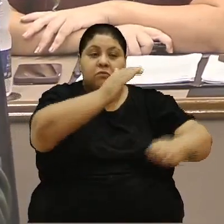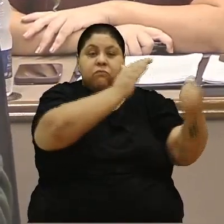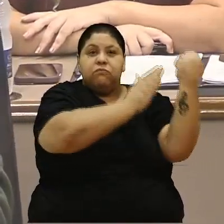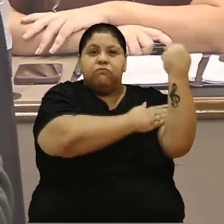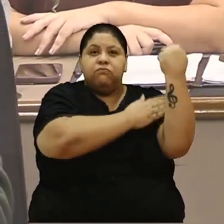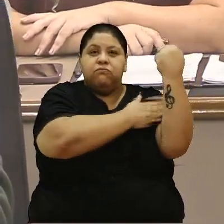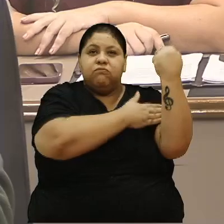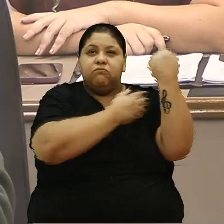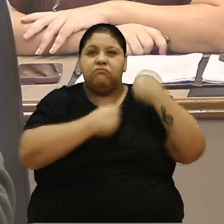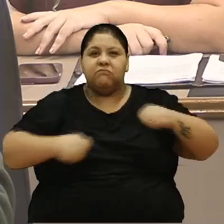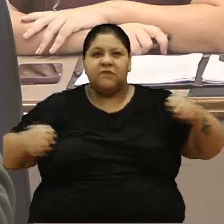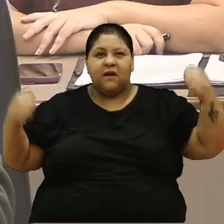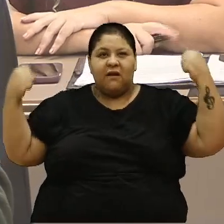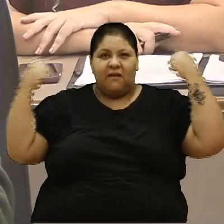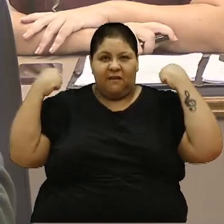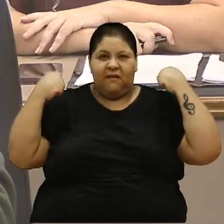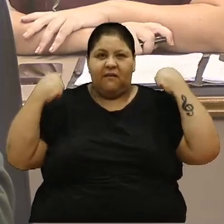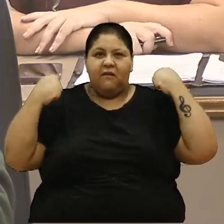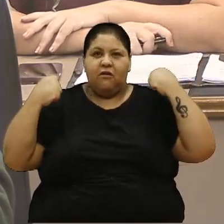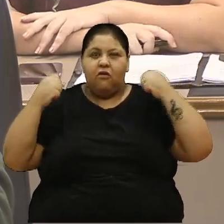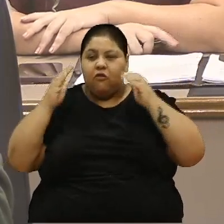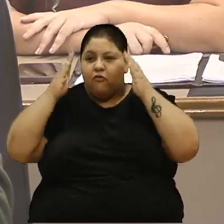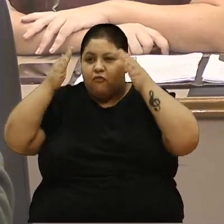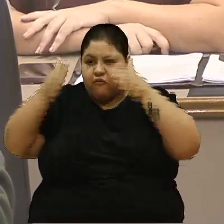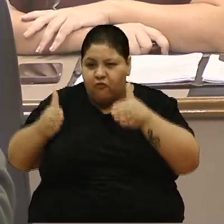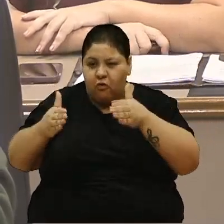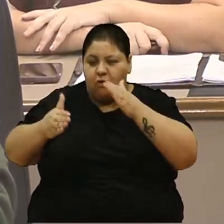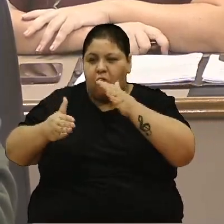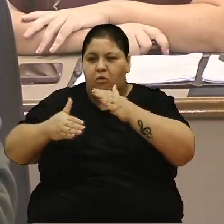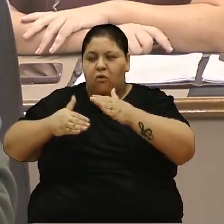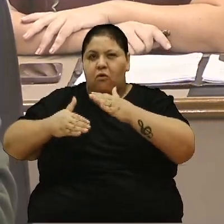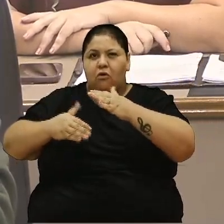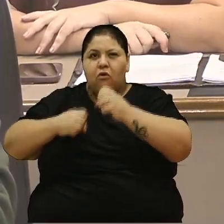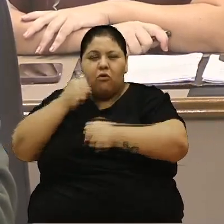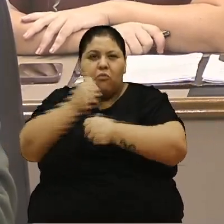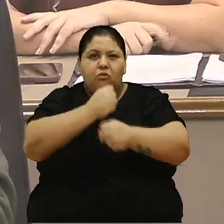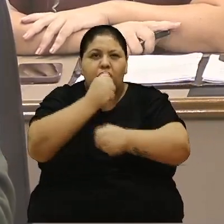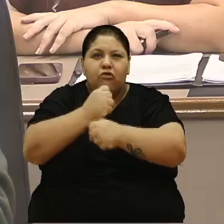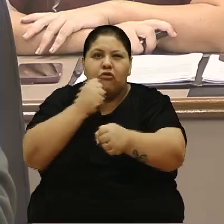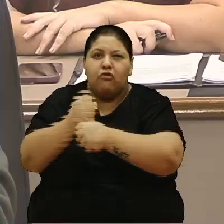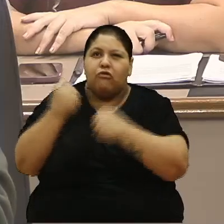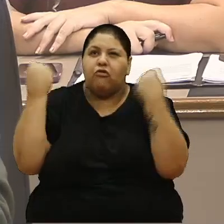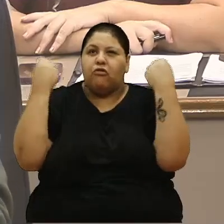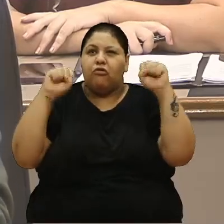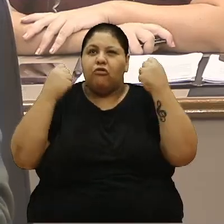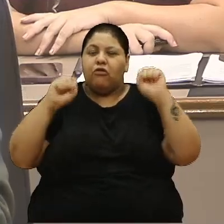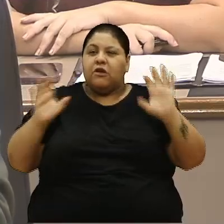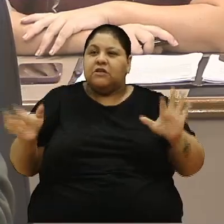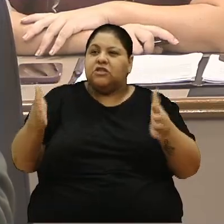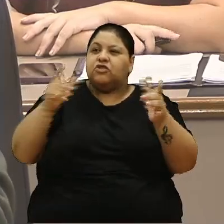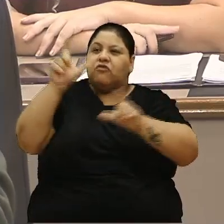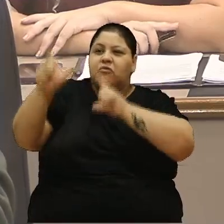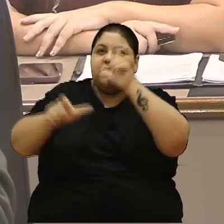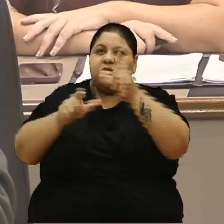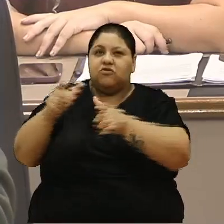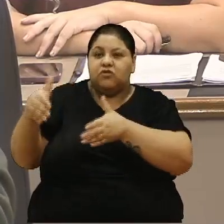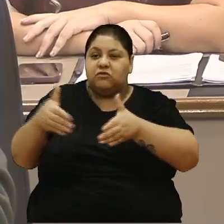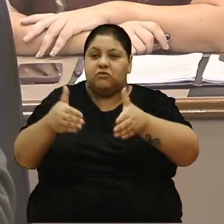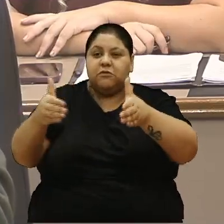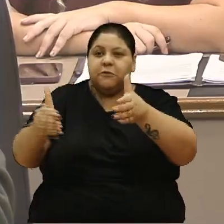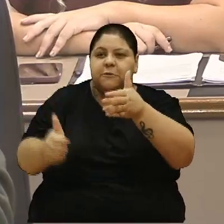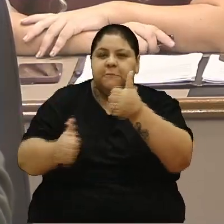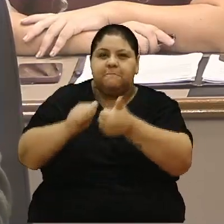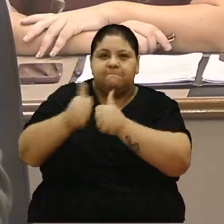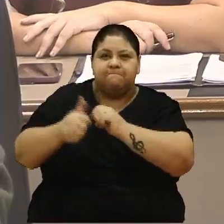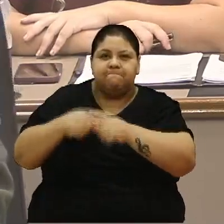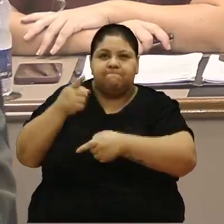dedicou décadas à academia física, onde com humildade e dedicação incentivou gerações a seguirem pelo caminho do esporte e da superação. Nossos